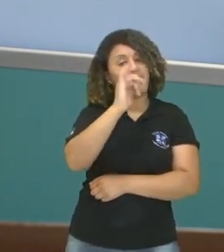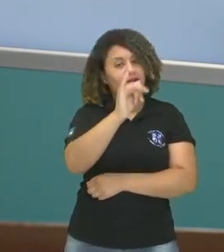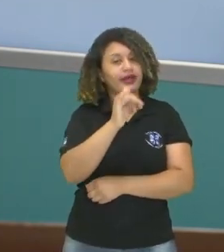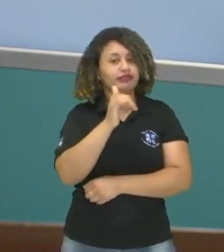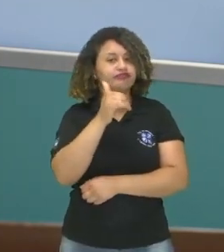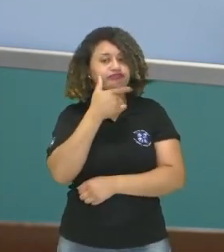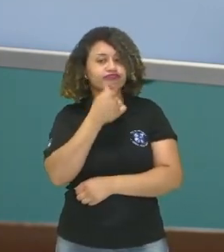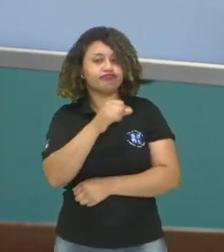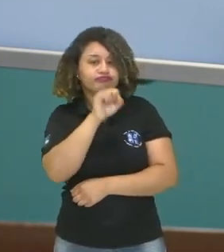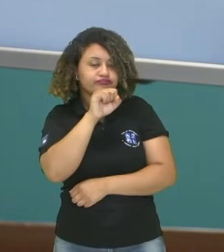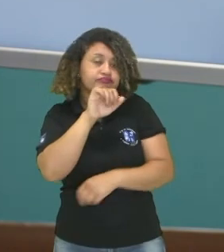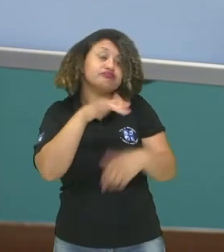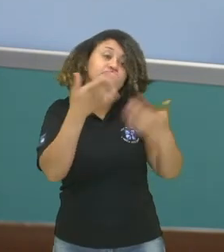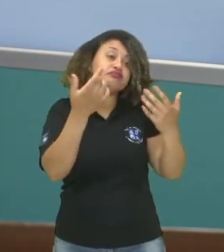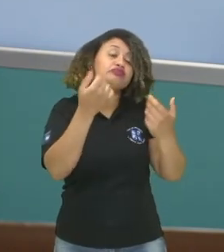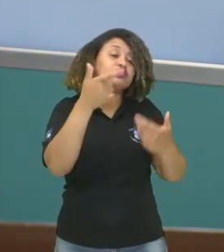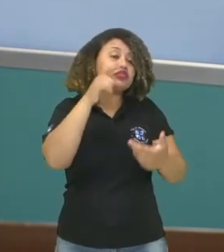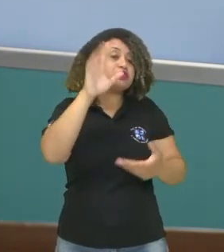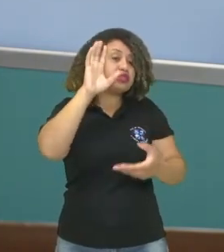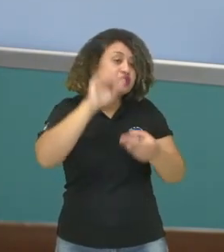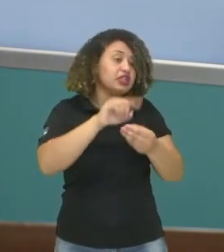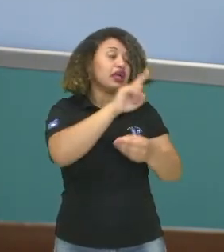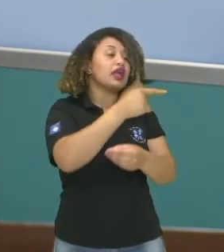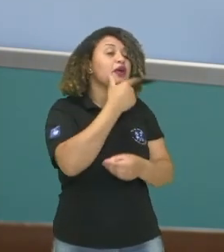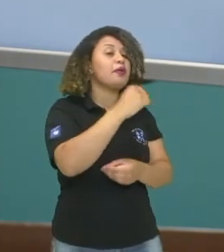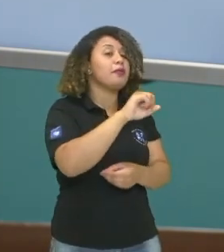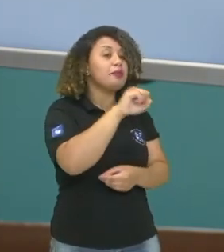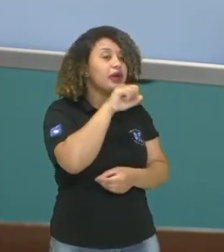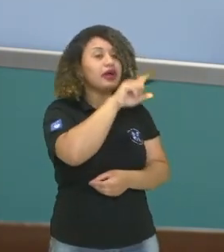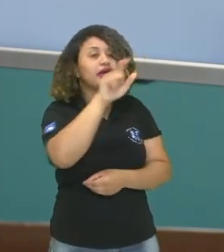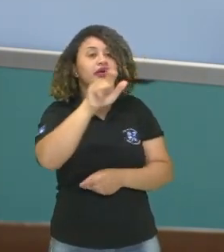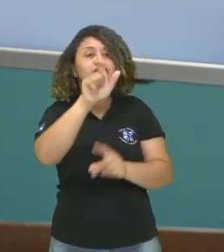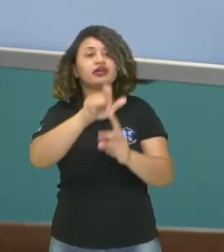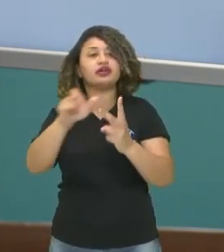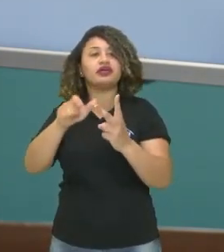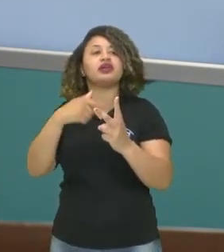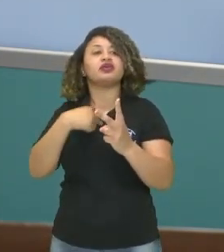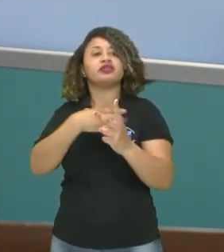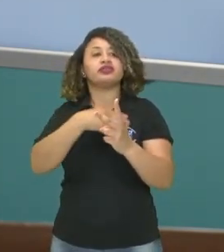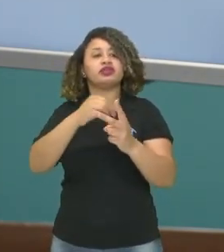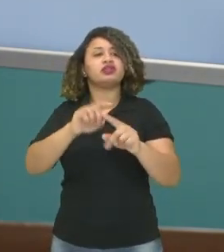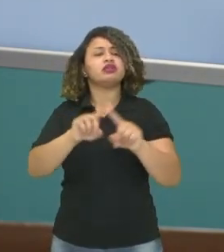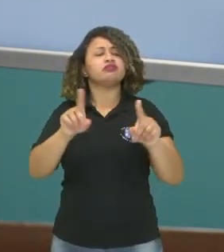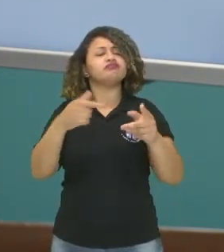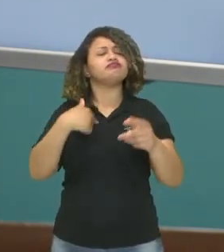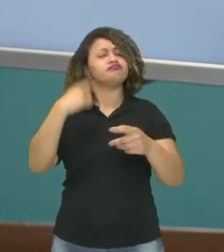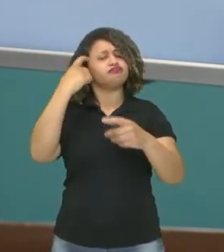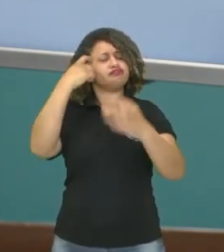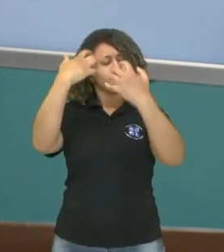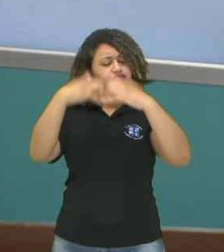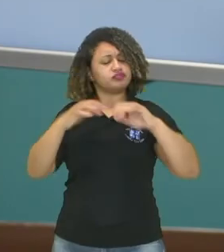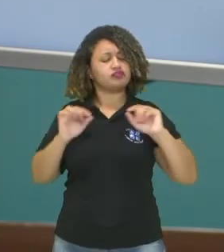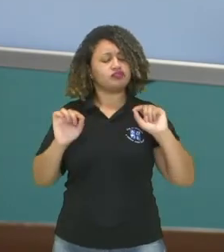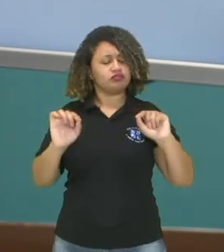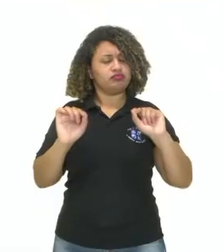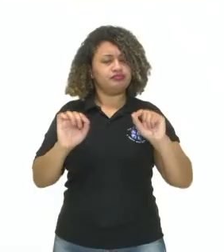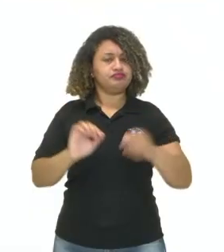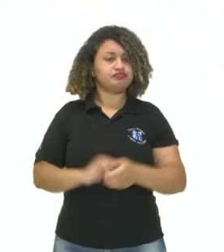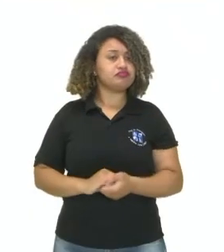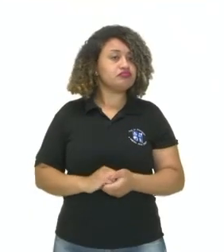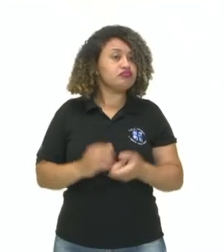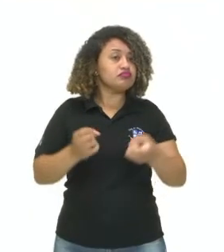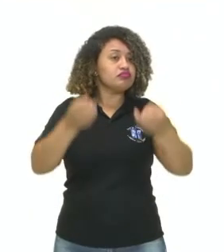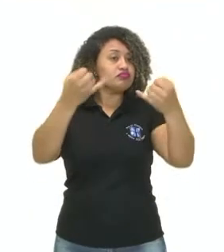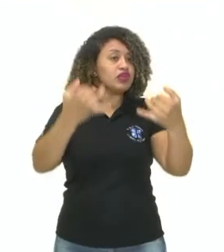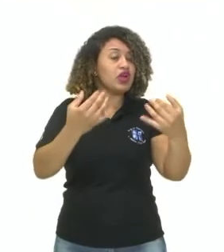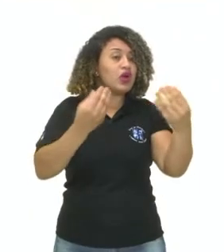que são filhos e um pai. Agora, pensando juntos ainda sobre essa charge, explique